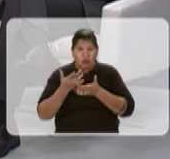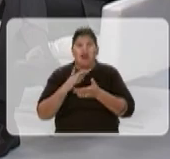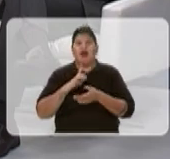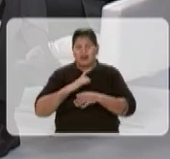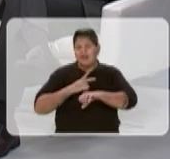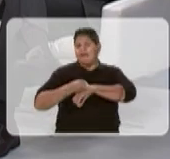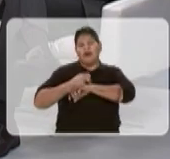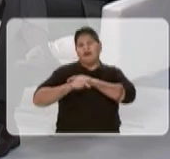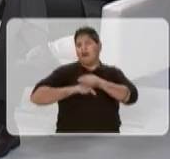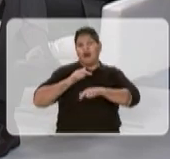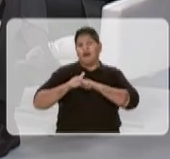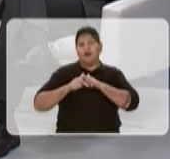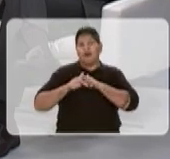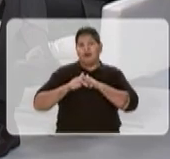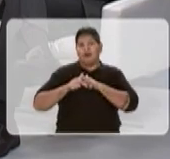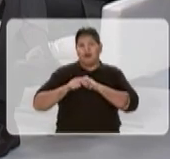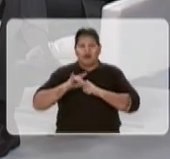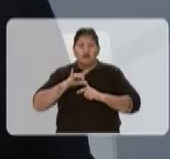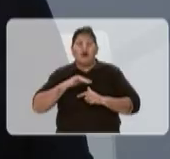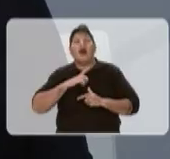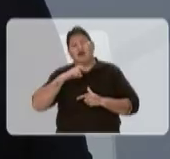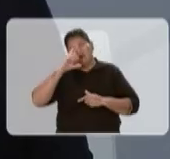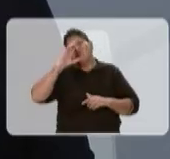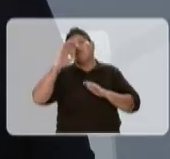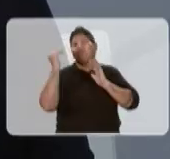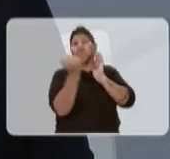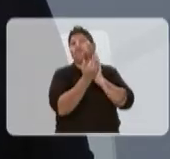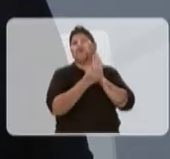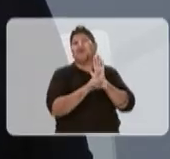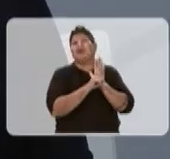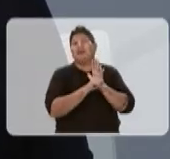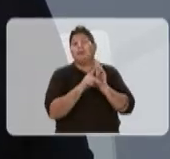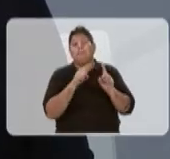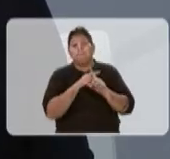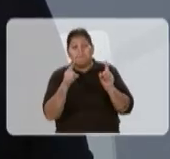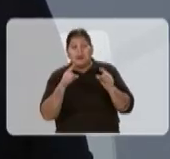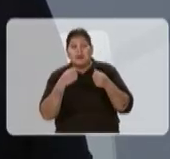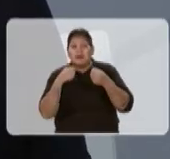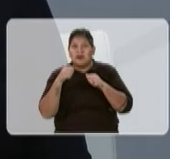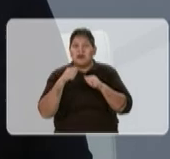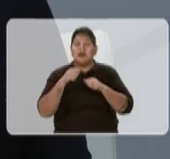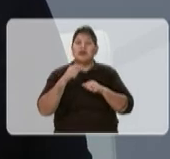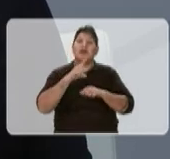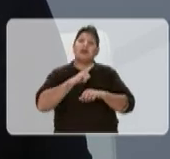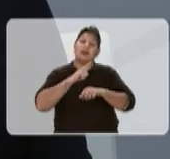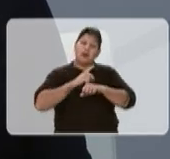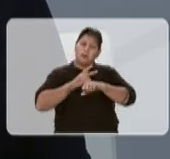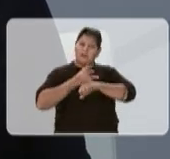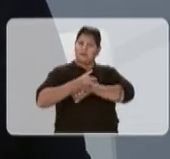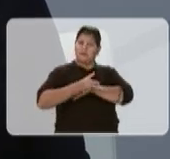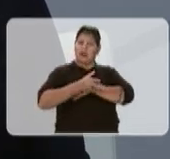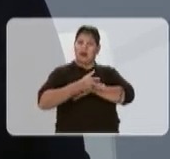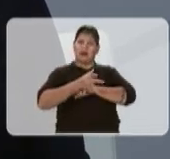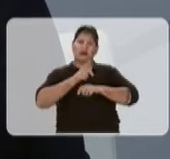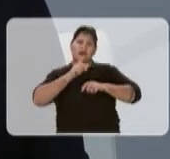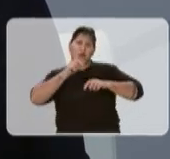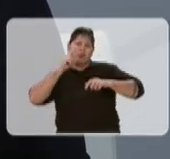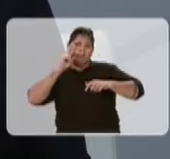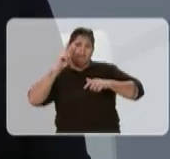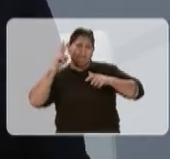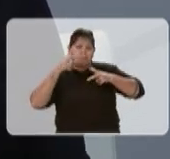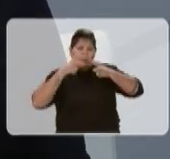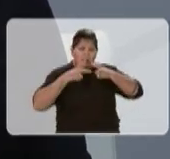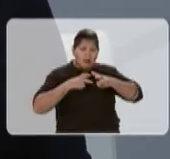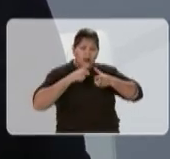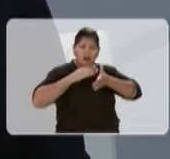trabalho, não basta só cumprir a reserva. Ela precisa ser cumprida, observadas todas as